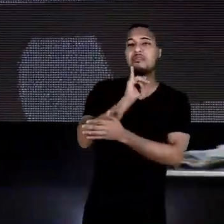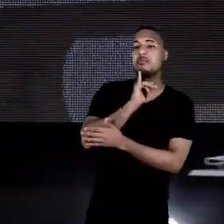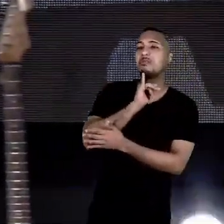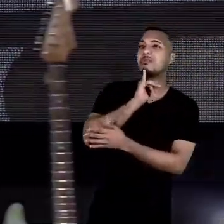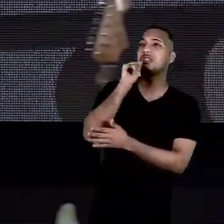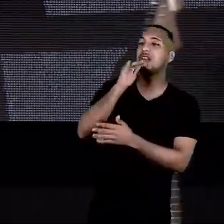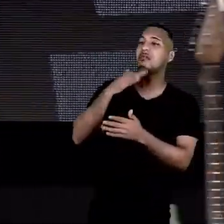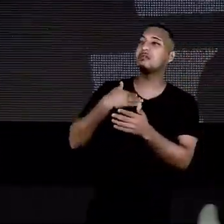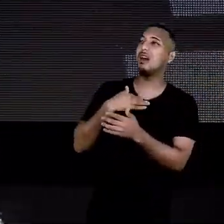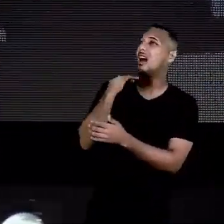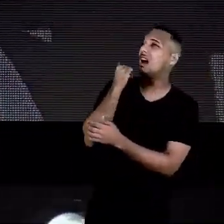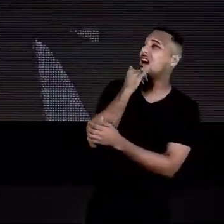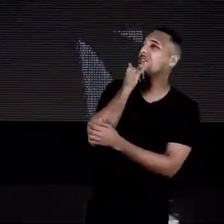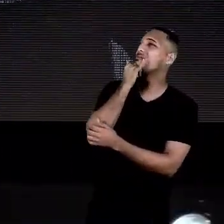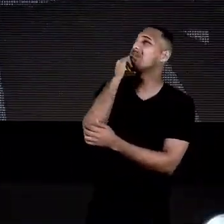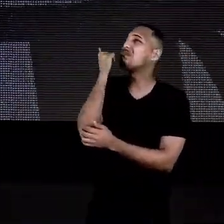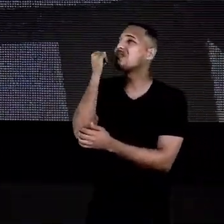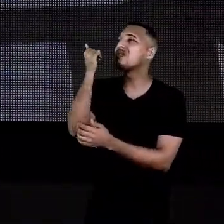dele,